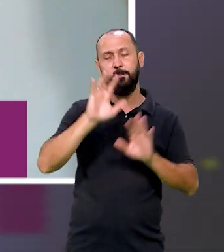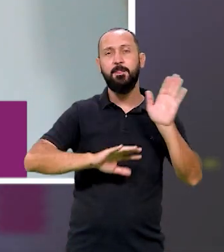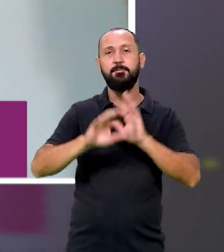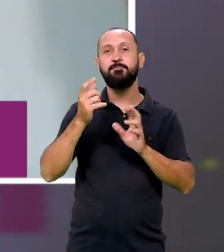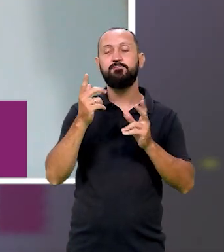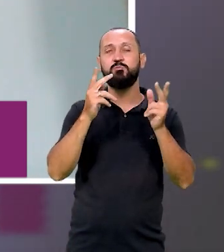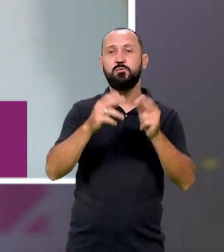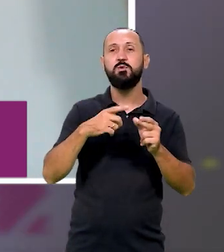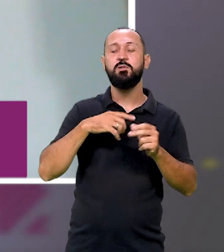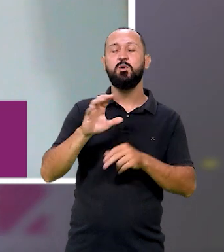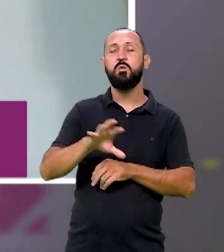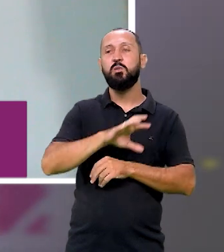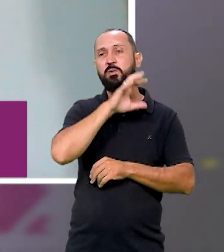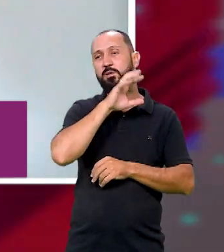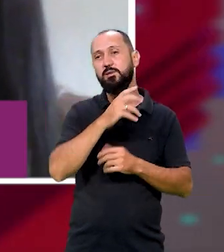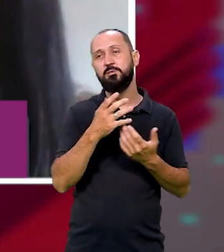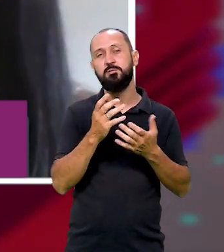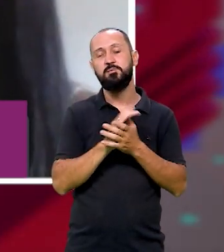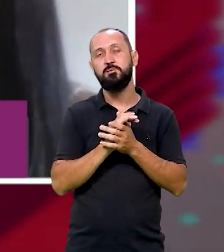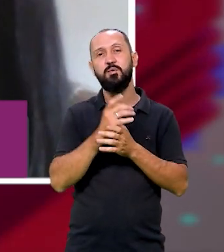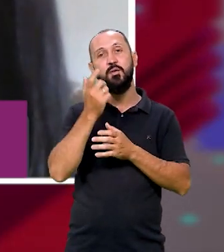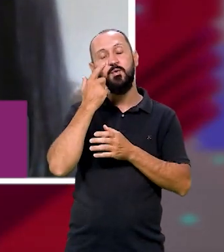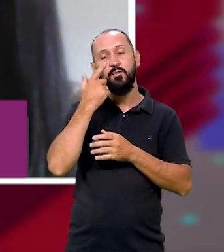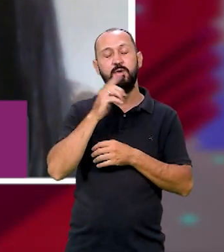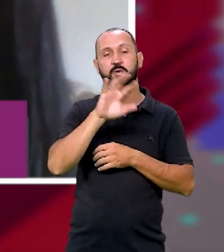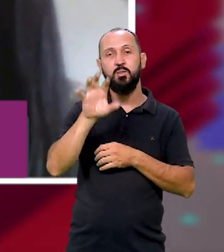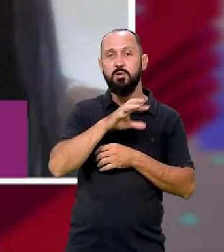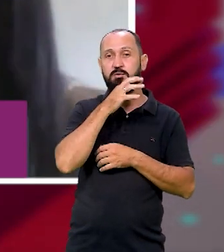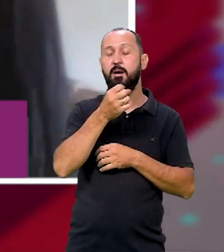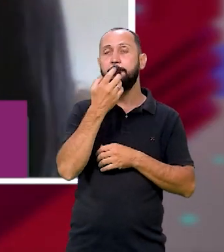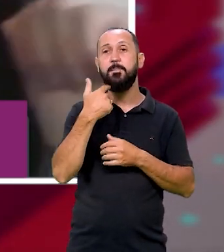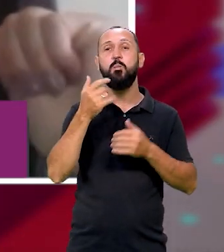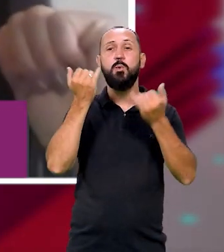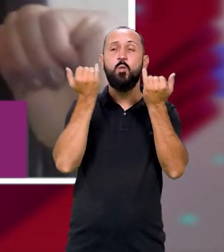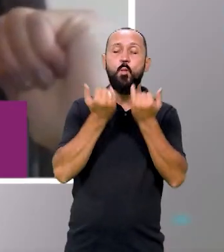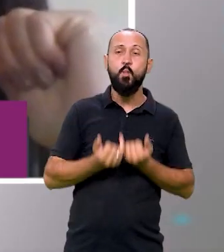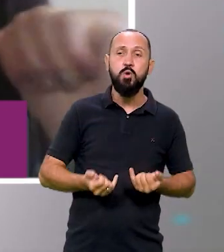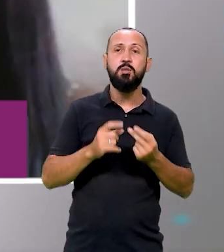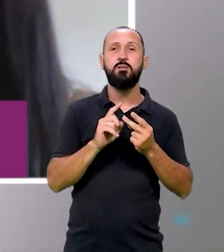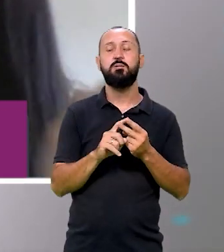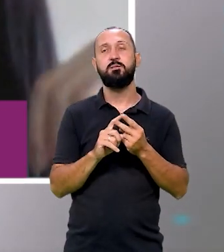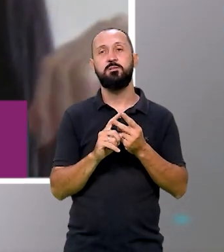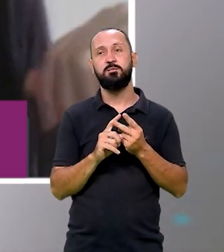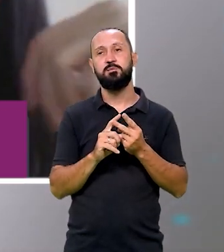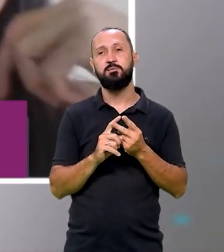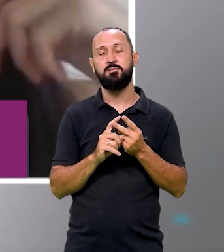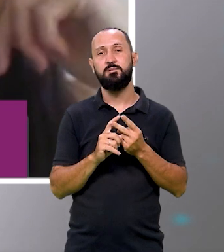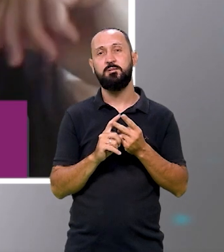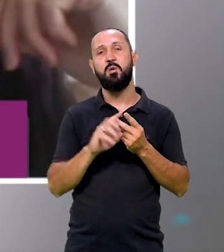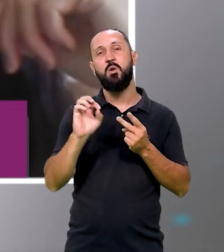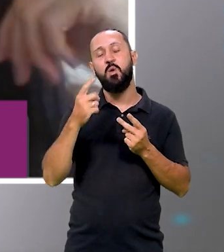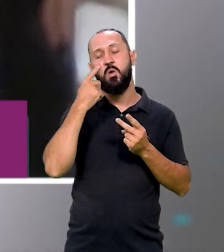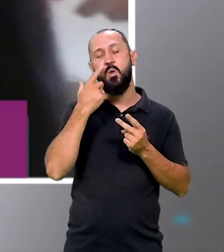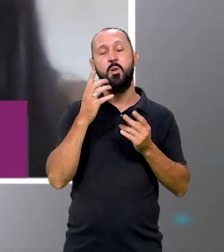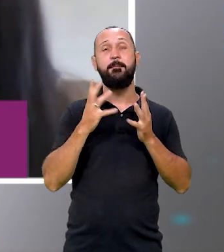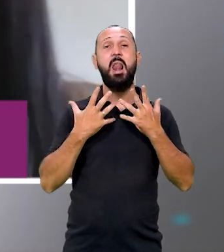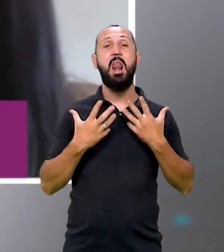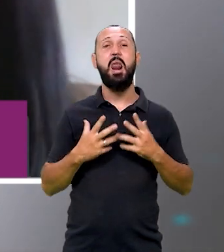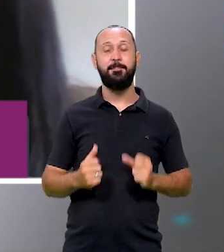pessoas acham que vai tomar chá, eu escuto muito isso. Ana, eu ouvi que tal chá é bom para emagrecer ou